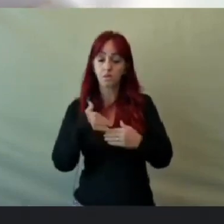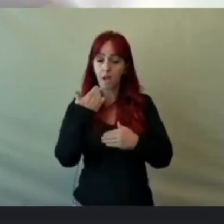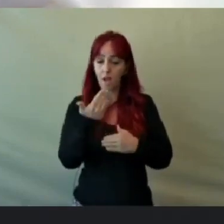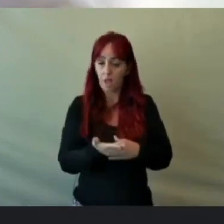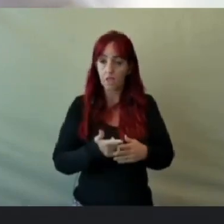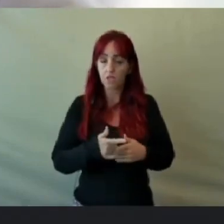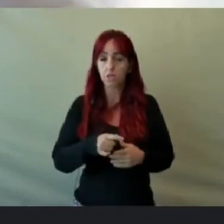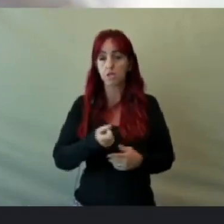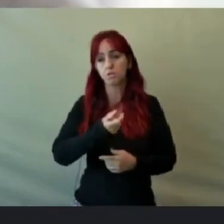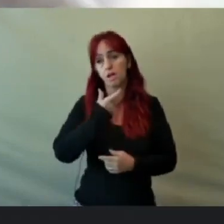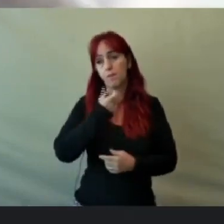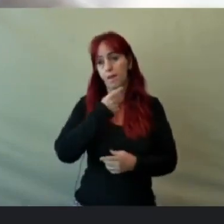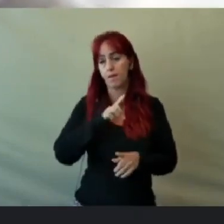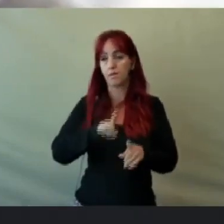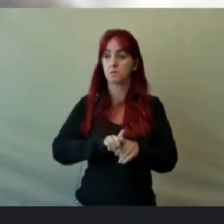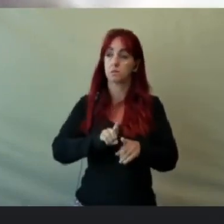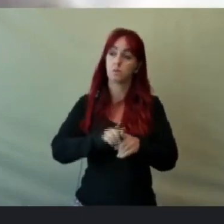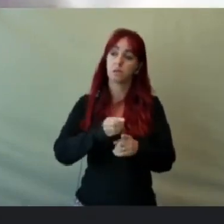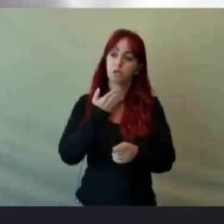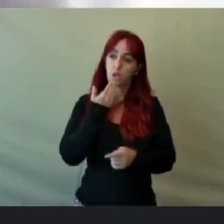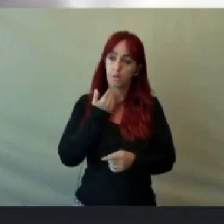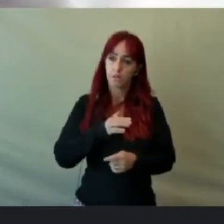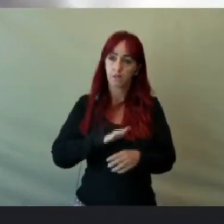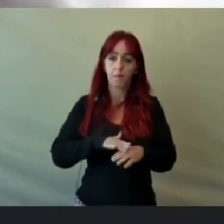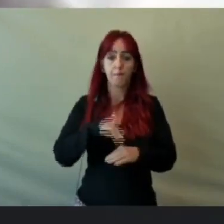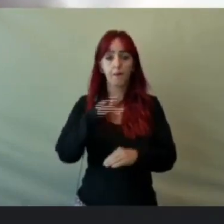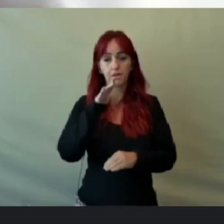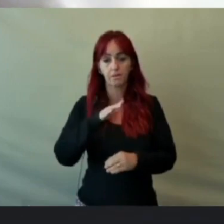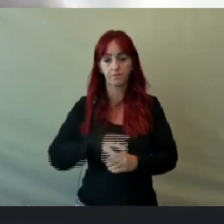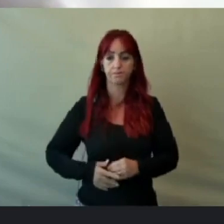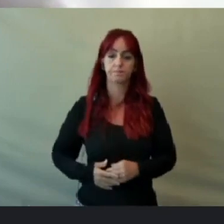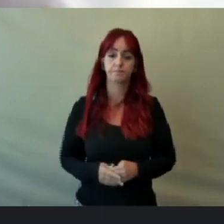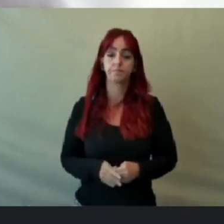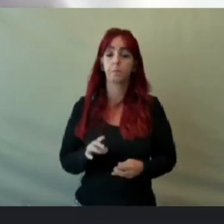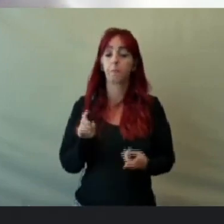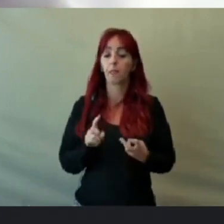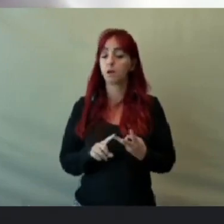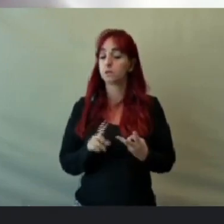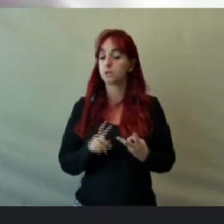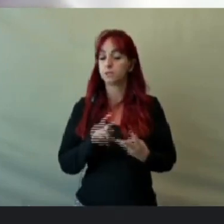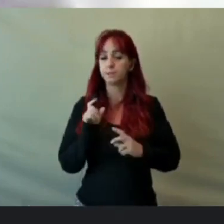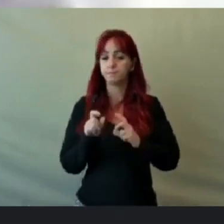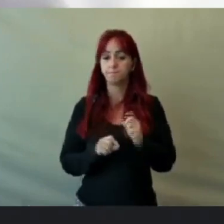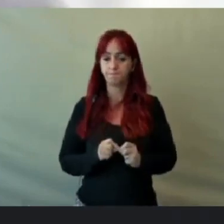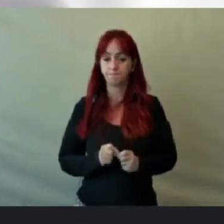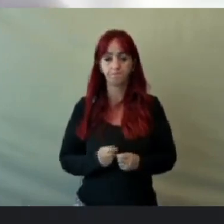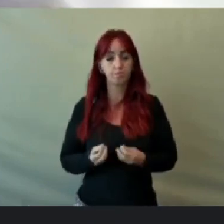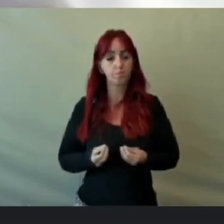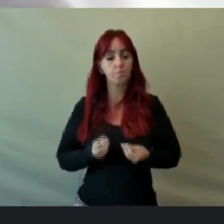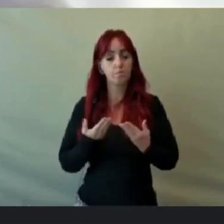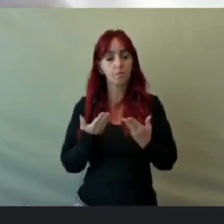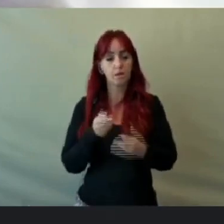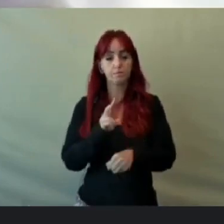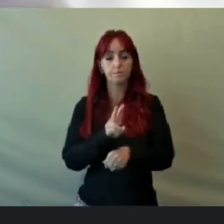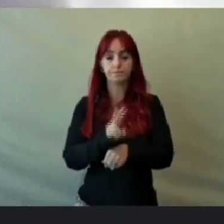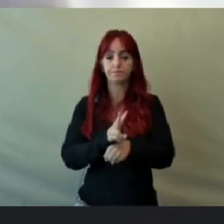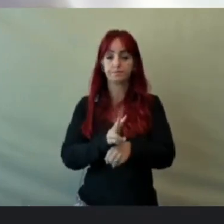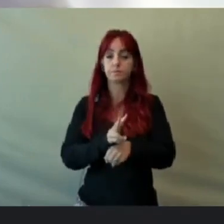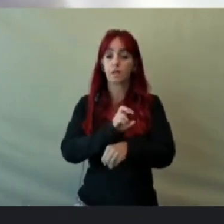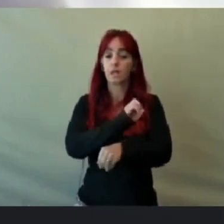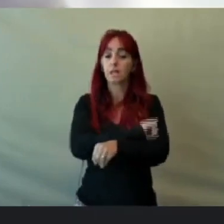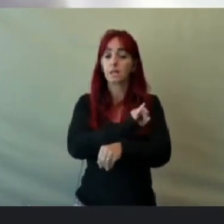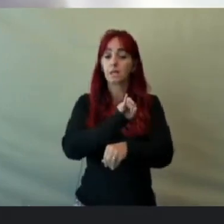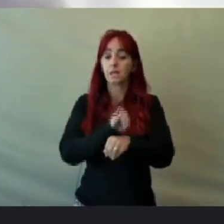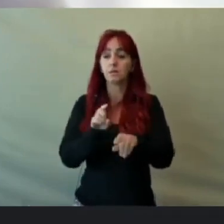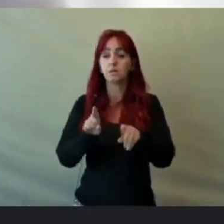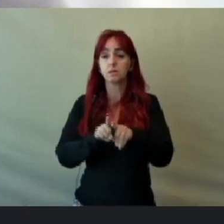maior do que isso o terceiro pilar é o pilar da entrega de cuidados integrados entre a saúde e a assistência social e